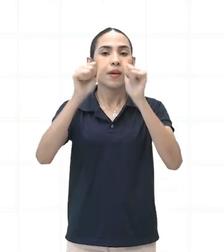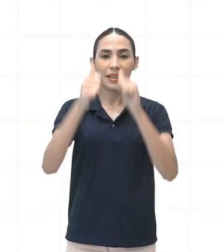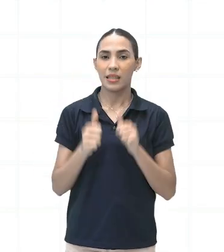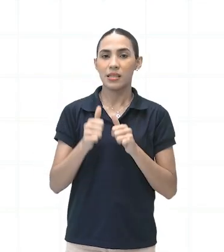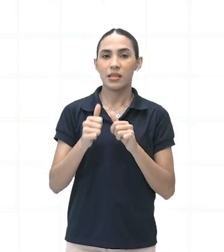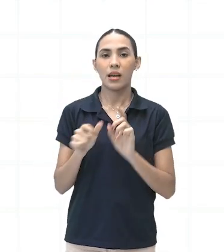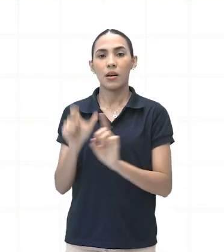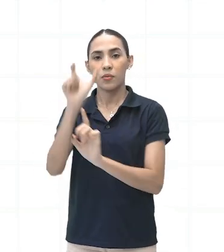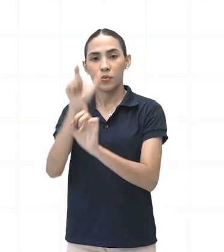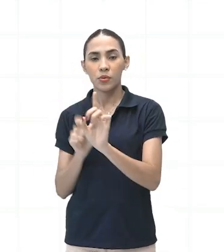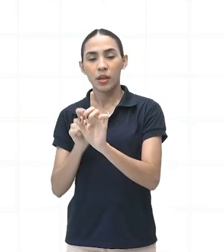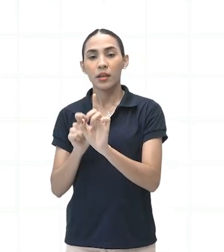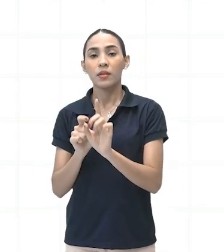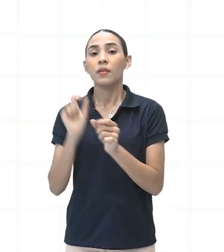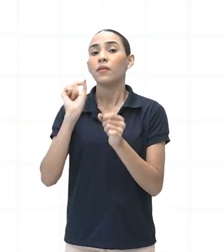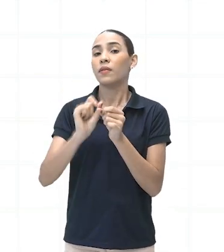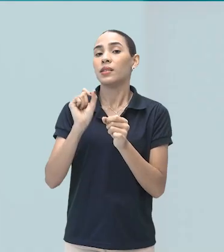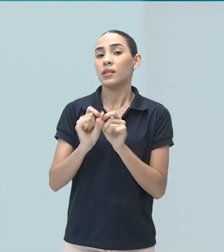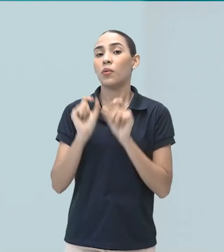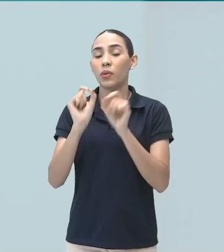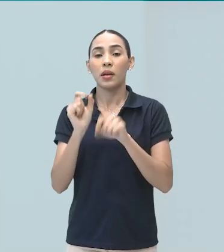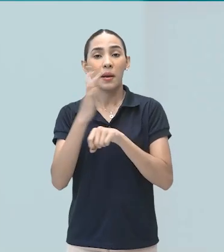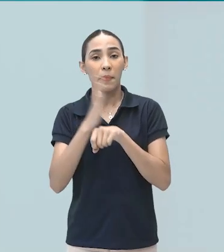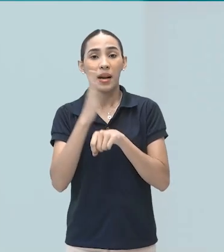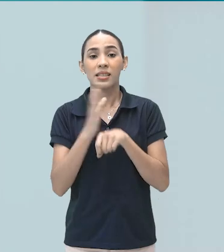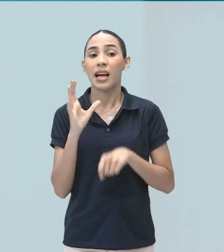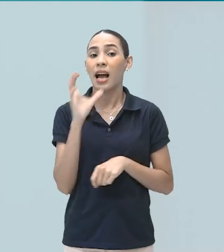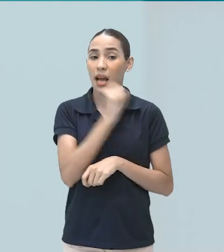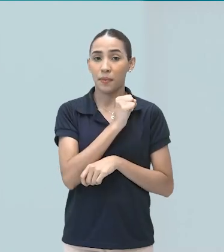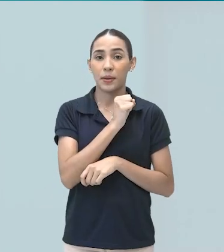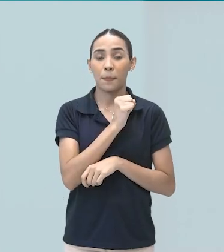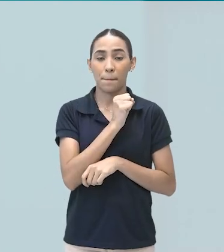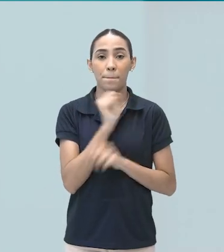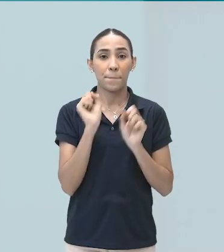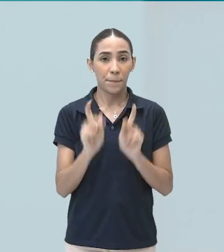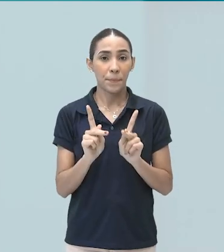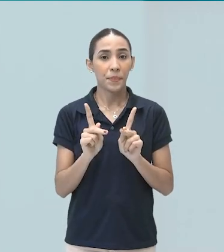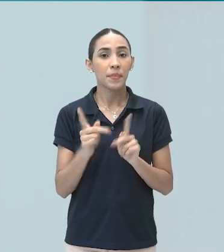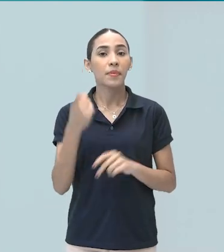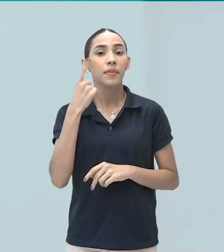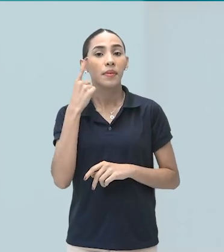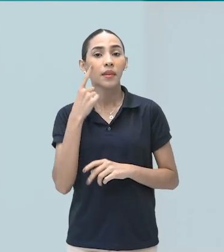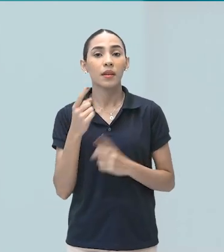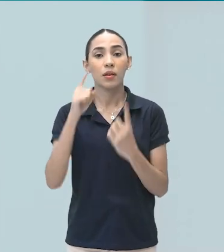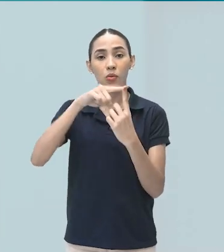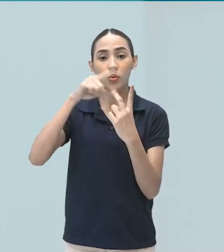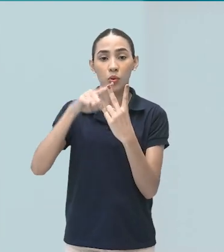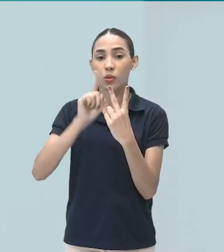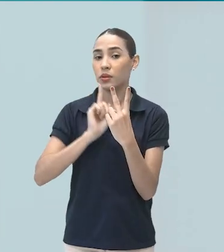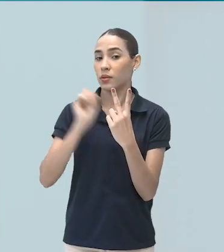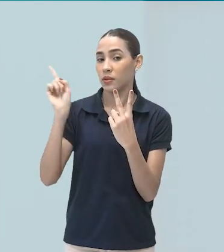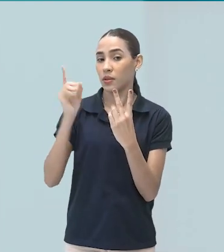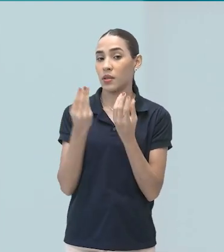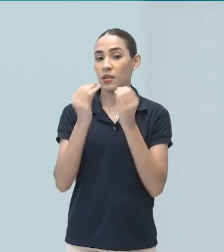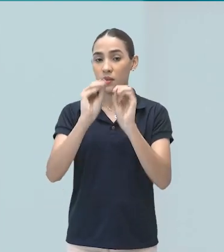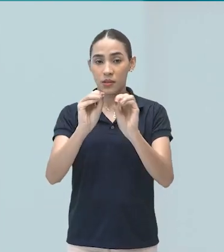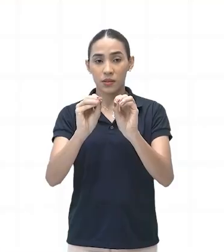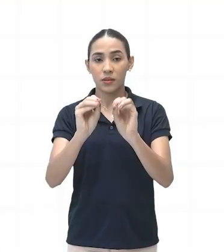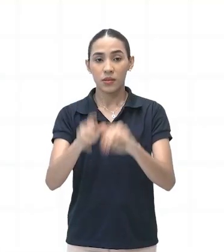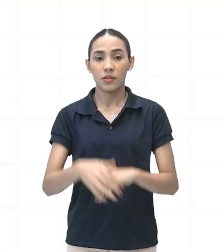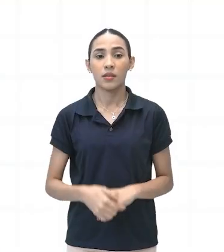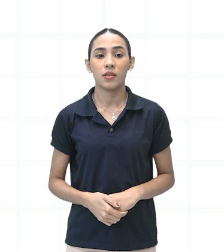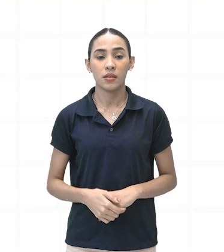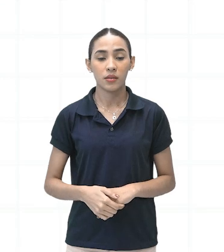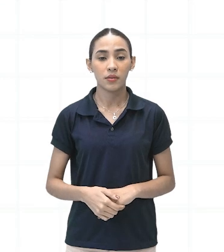identificar esse sujeito, vamos fazer um exercício rápido, ok? Então, observem esses dois enunciados que eu coloco agora para